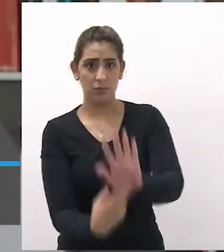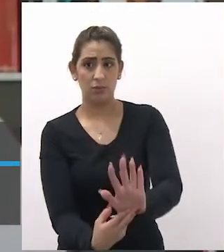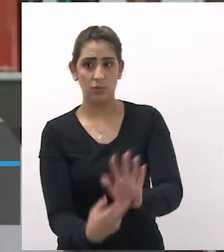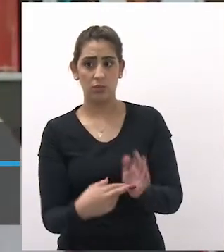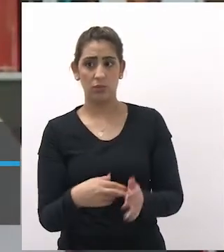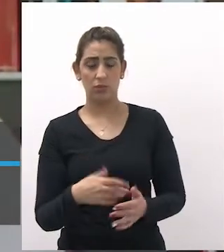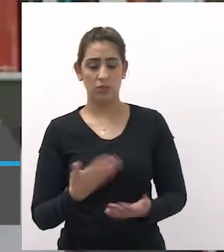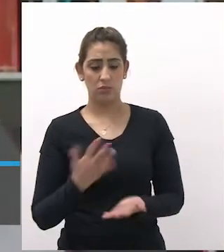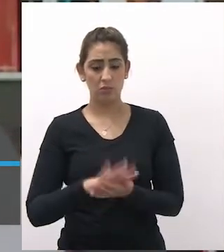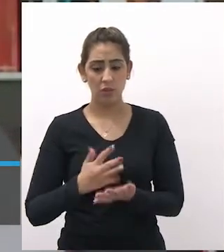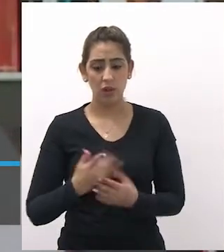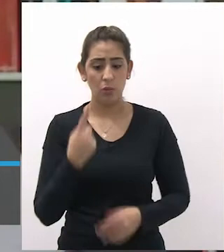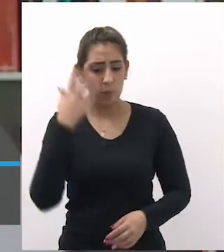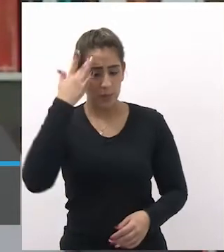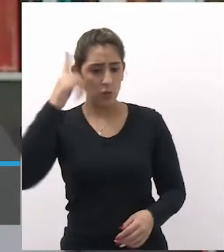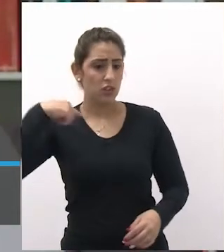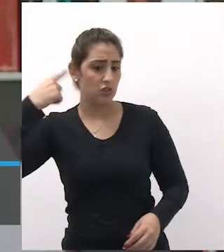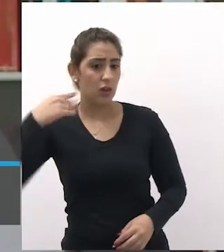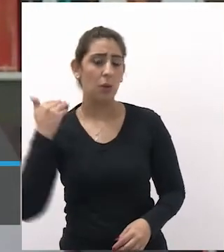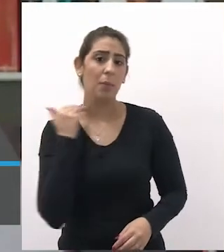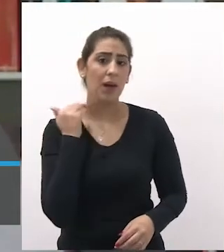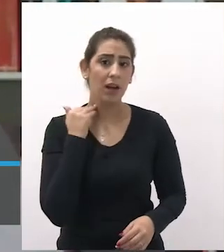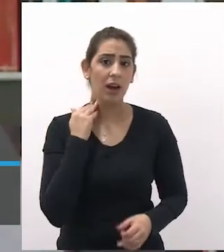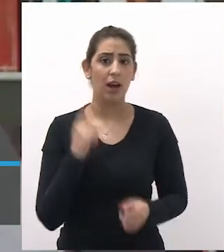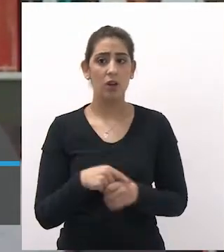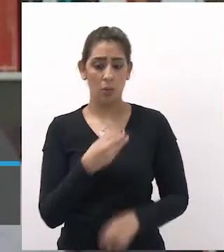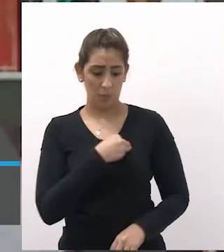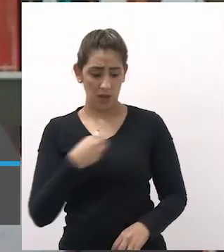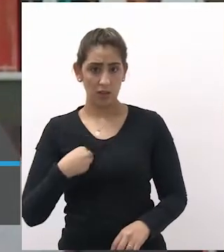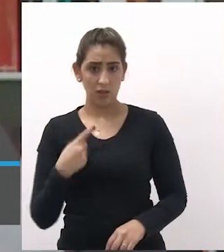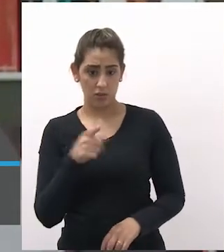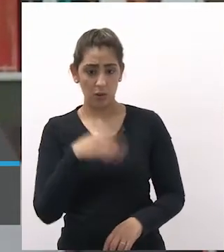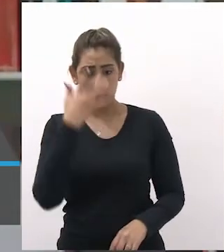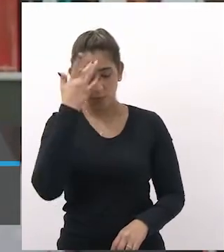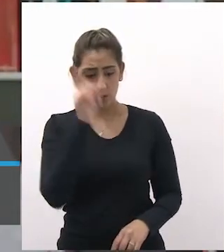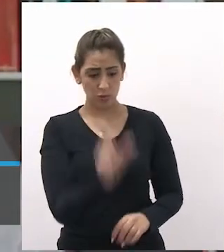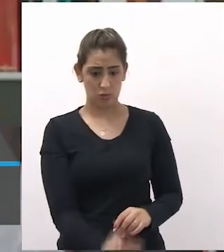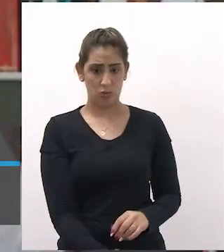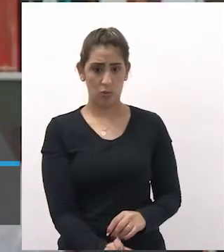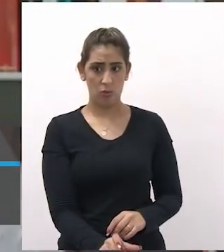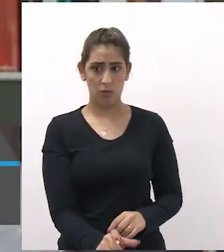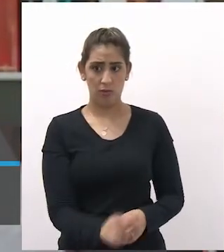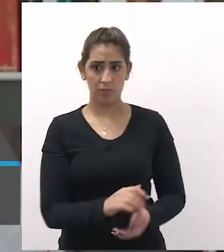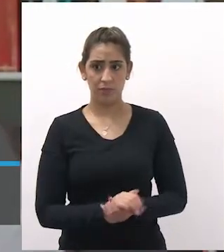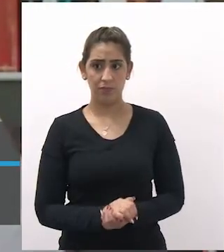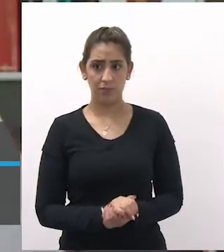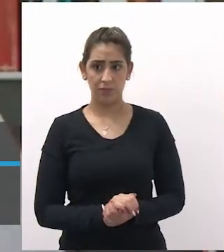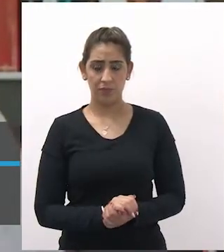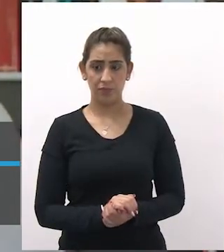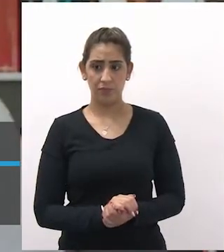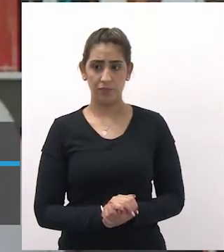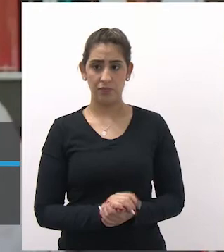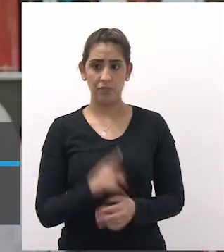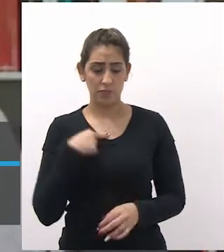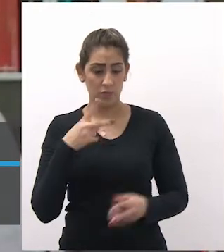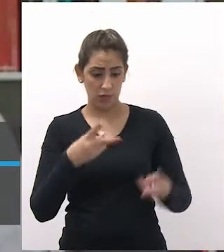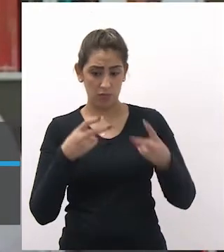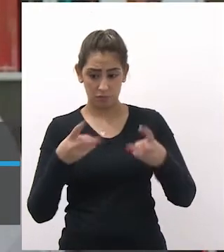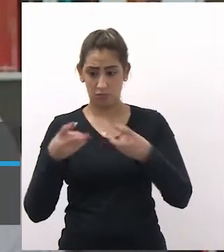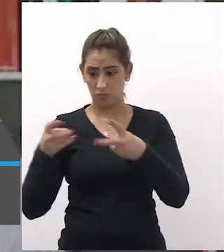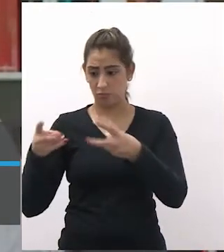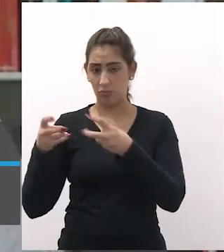banqueiro, um advogado, um médico, é uma pessoa branca. Se você for analisar nos nossos livros didáticos, onde você percebe com